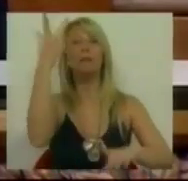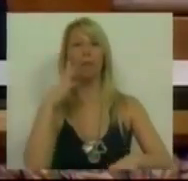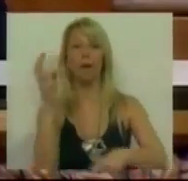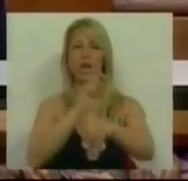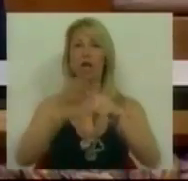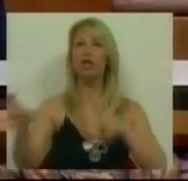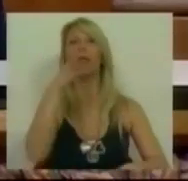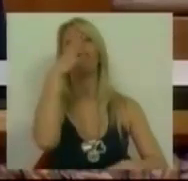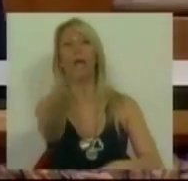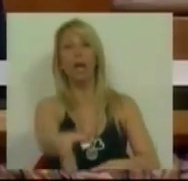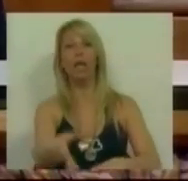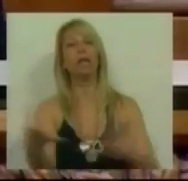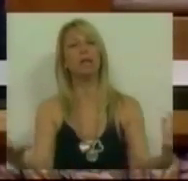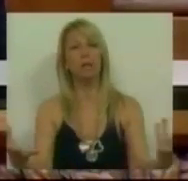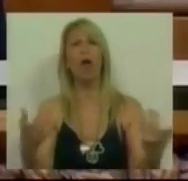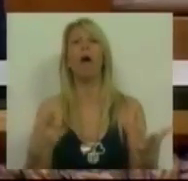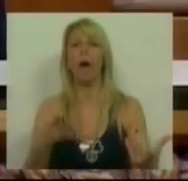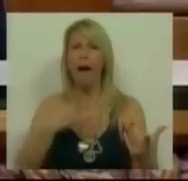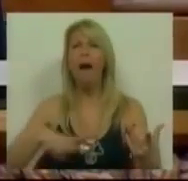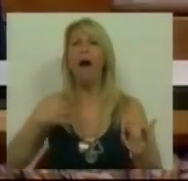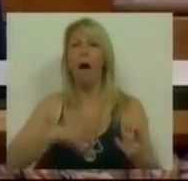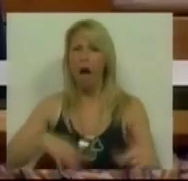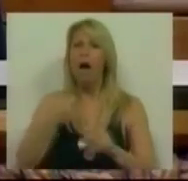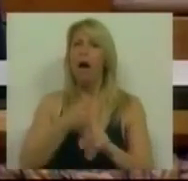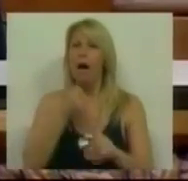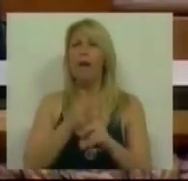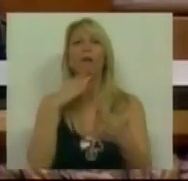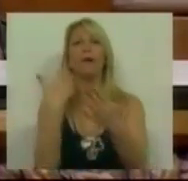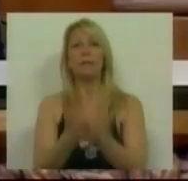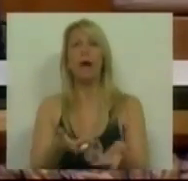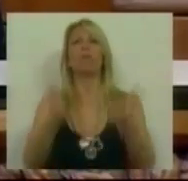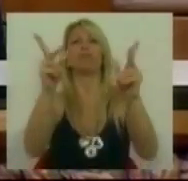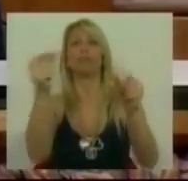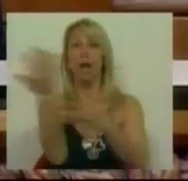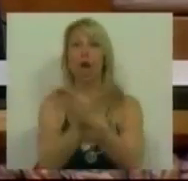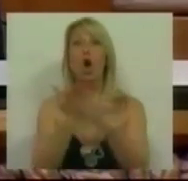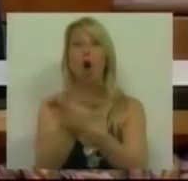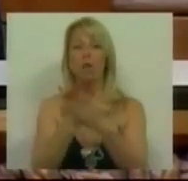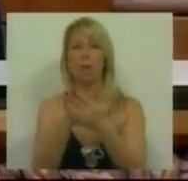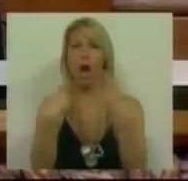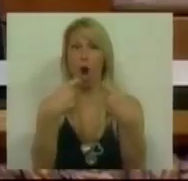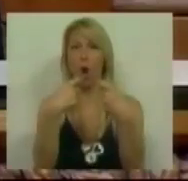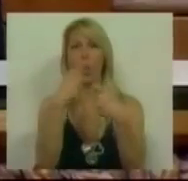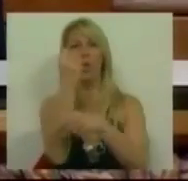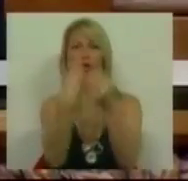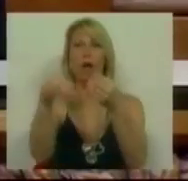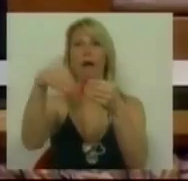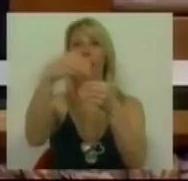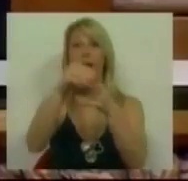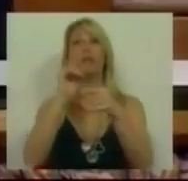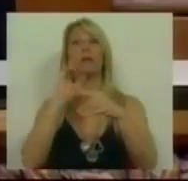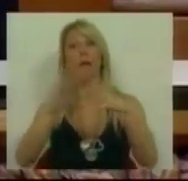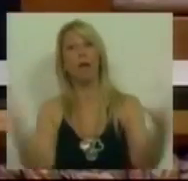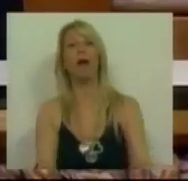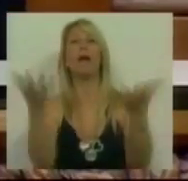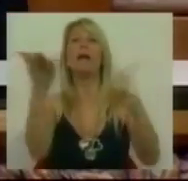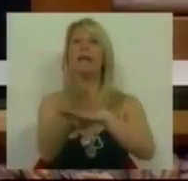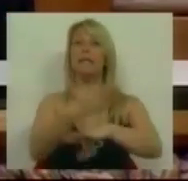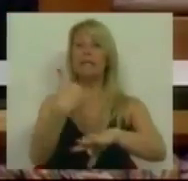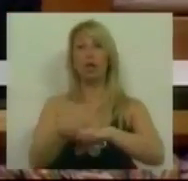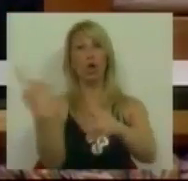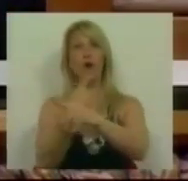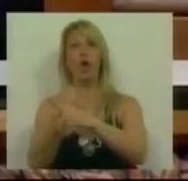e afirmando-se incansáveis na libertação da economia de custos acrescidos e no relançamento de setores de bens